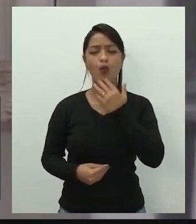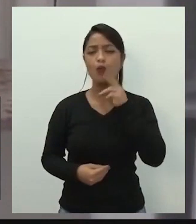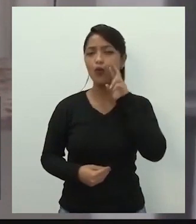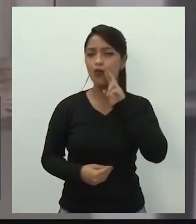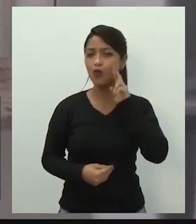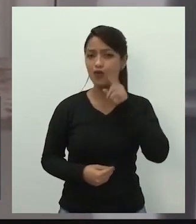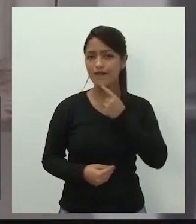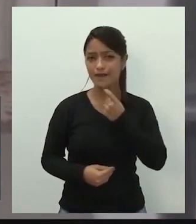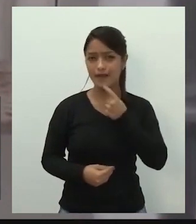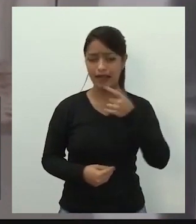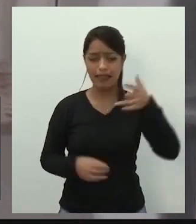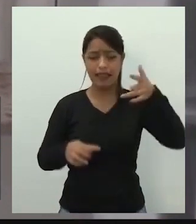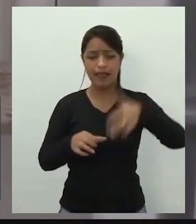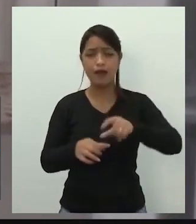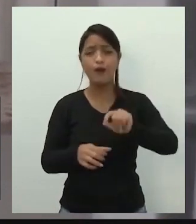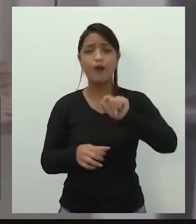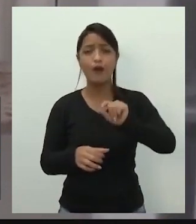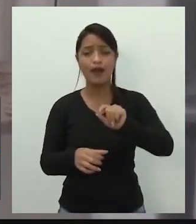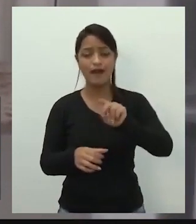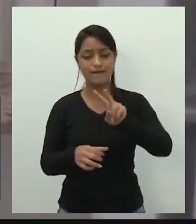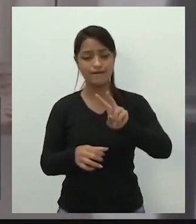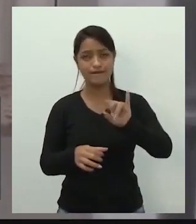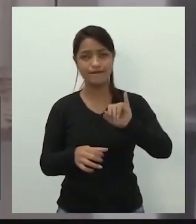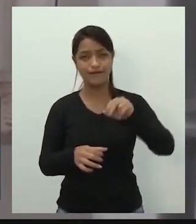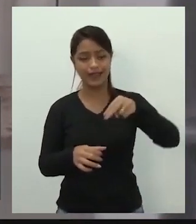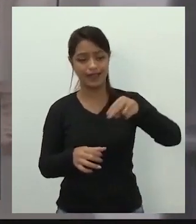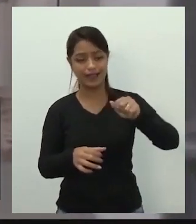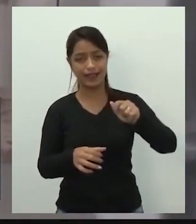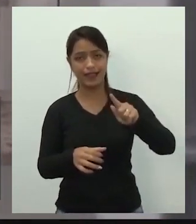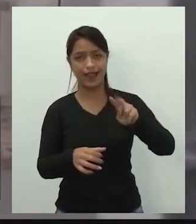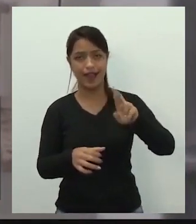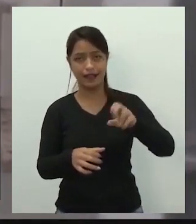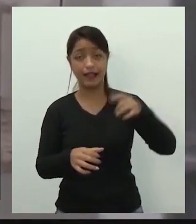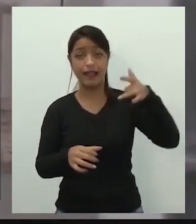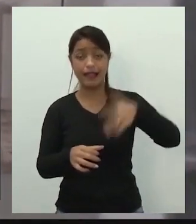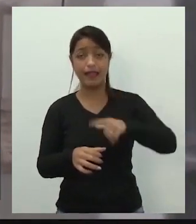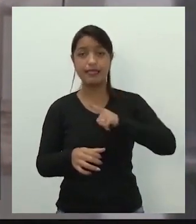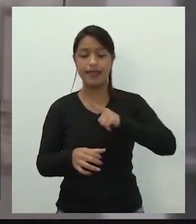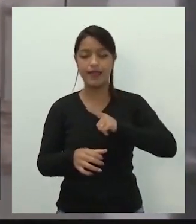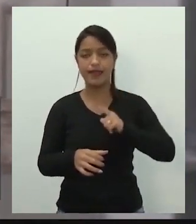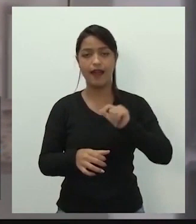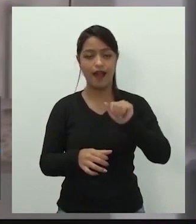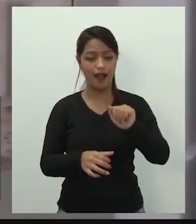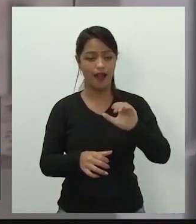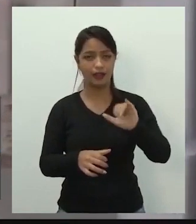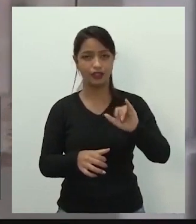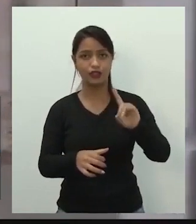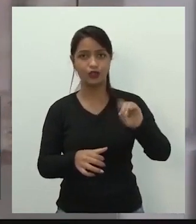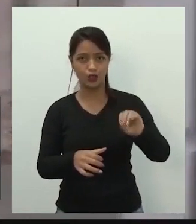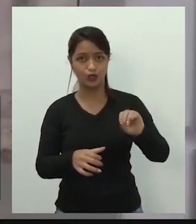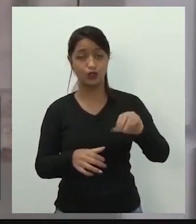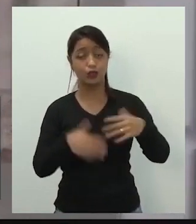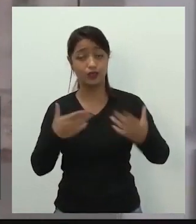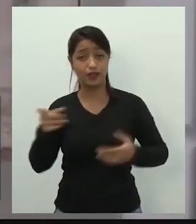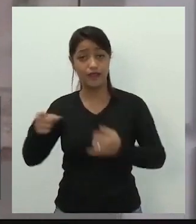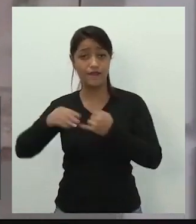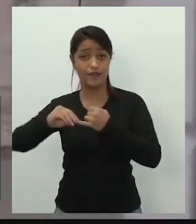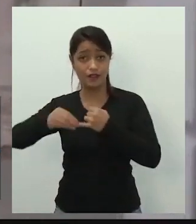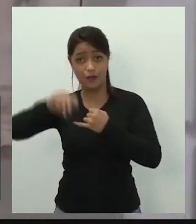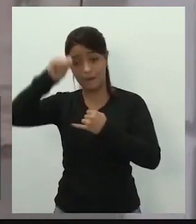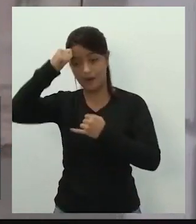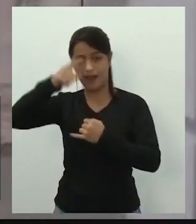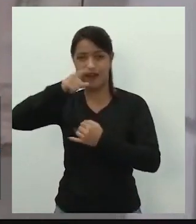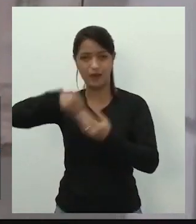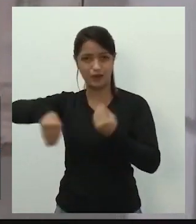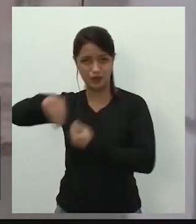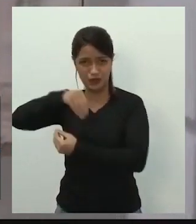que continha vinagre. Vinagre é um composto ácido, então o meu indicador, à base de extrato de feijão preto, quando